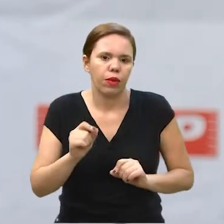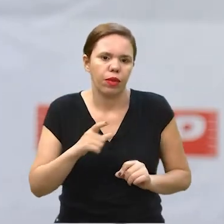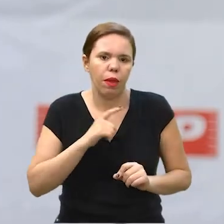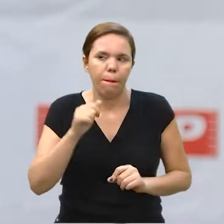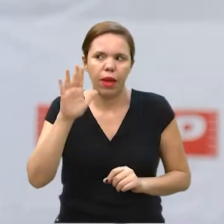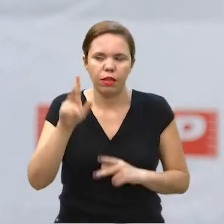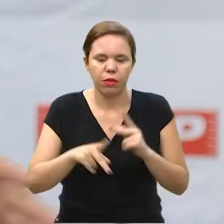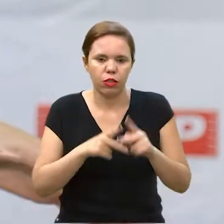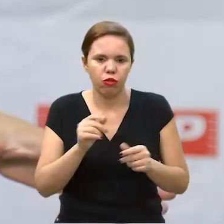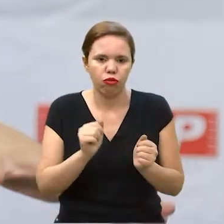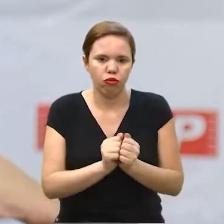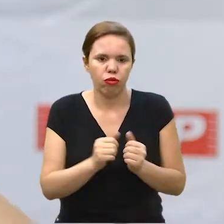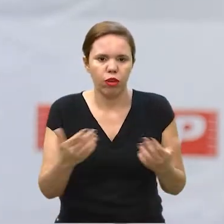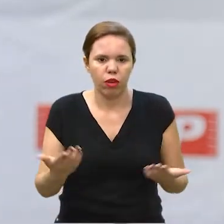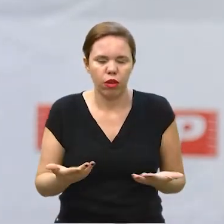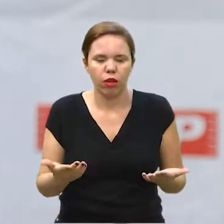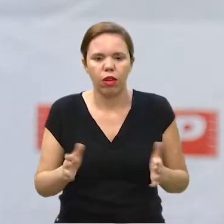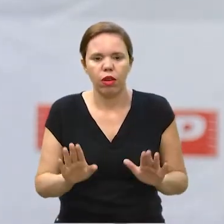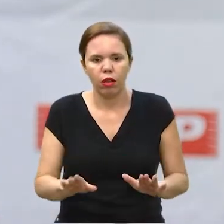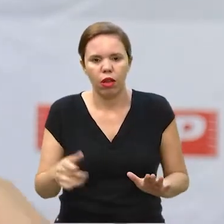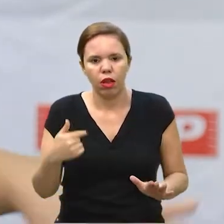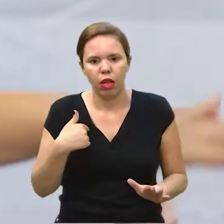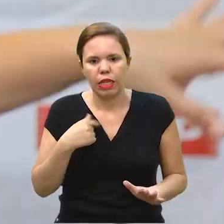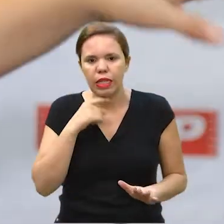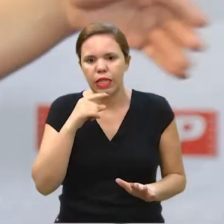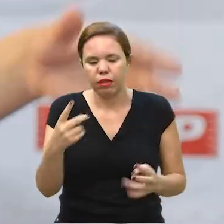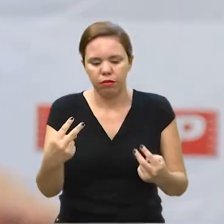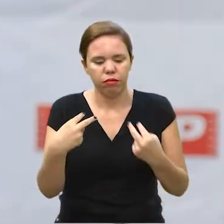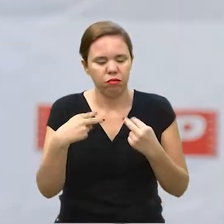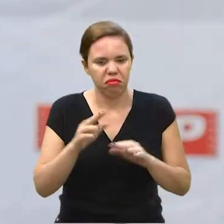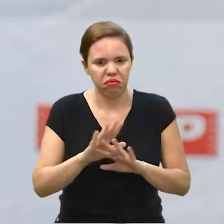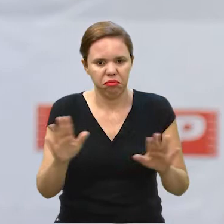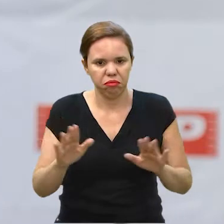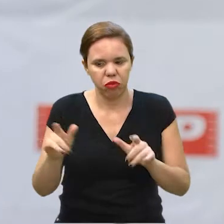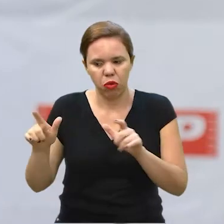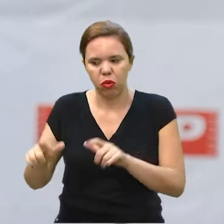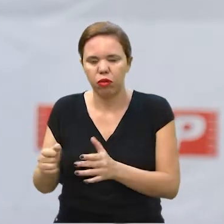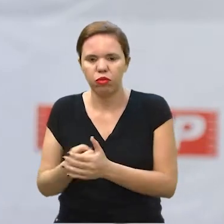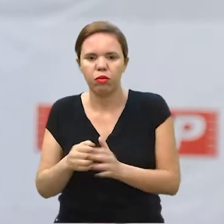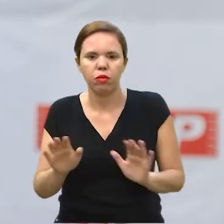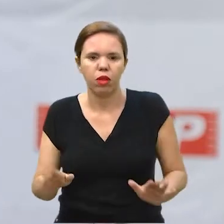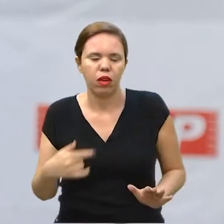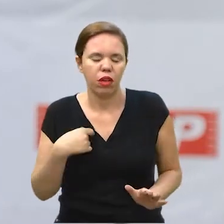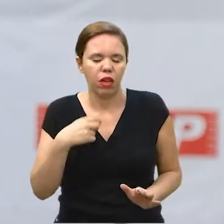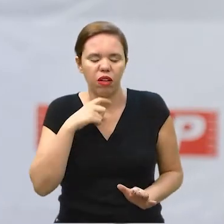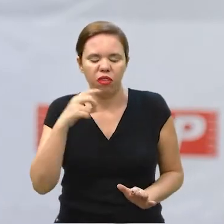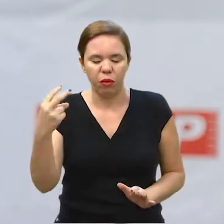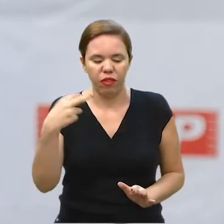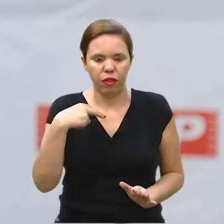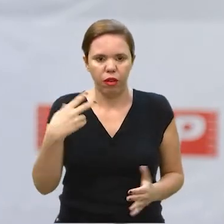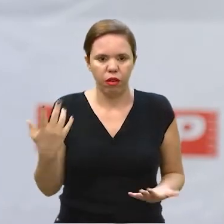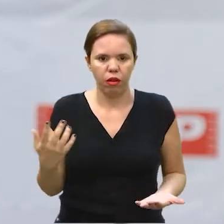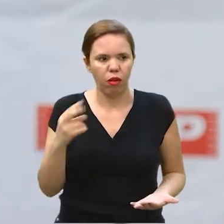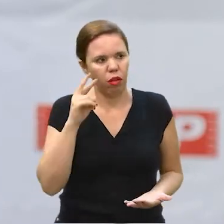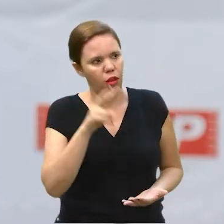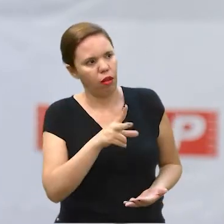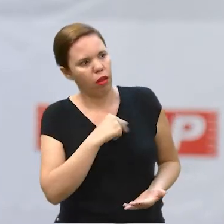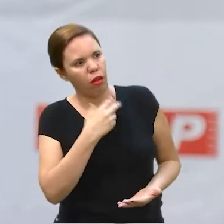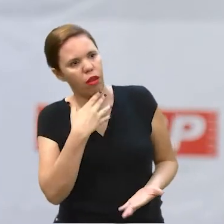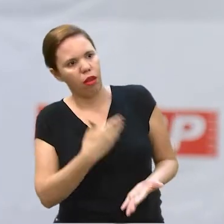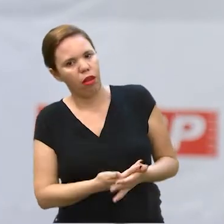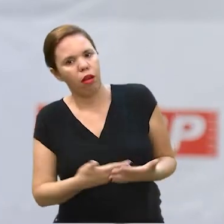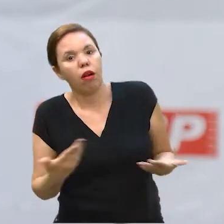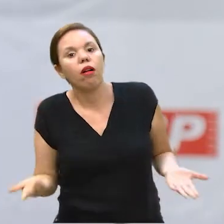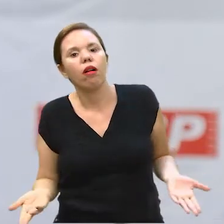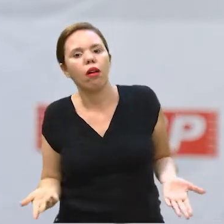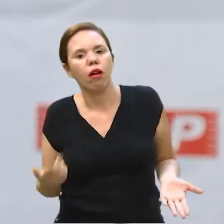gente junto, sabe, tipo, ia estar um monte de gente assim, e eu ia, ninguém ia me notar, sabe, ia estar jogada lá, falei, nossa, mas ninguém vai nem me ver, né? Aí eu vi lá, falei, nossa senhora,